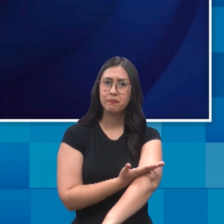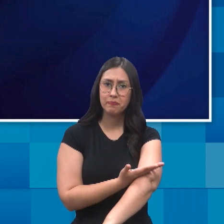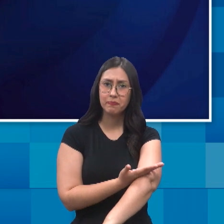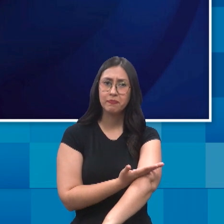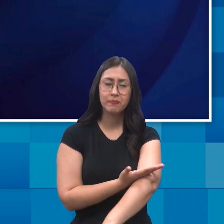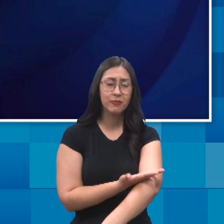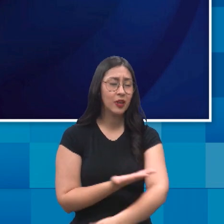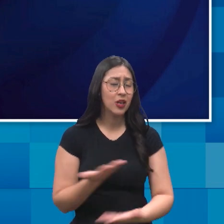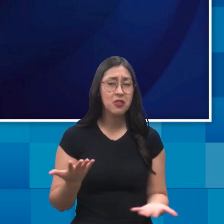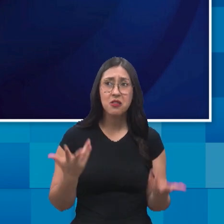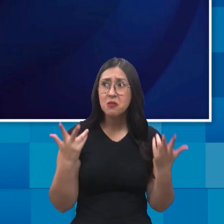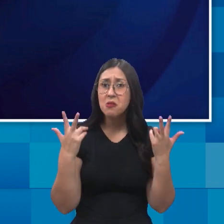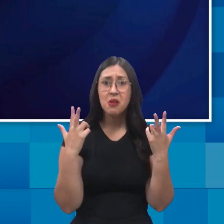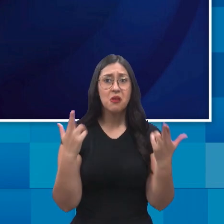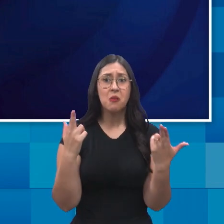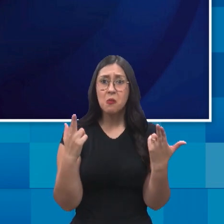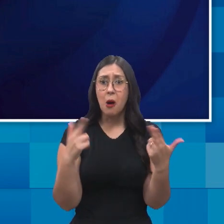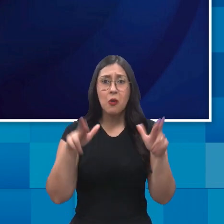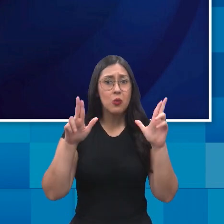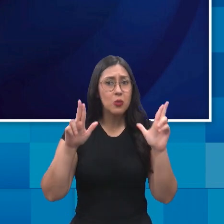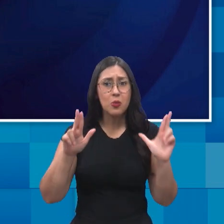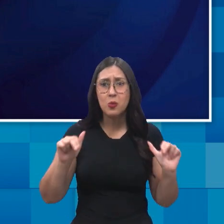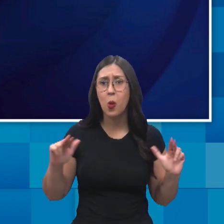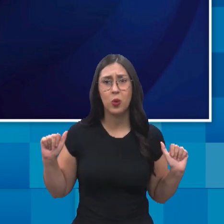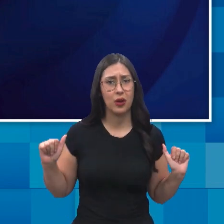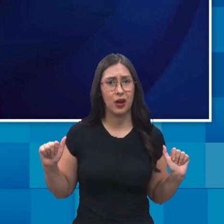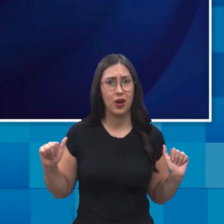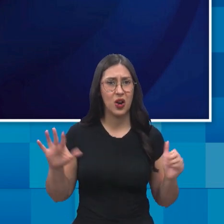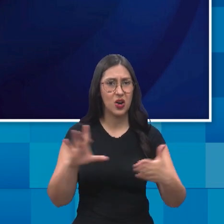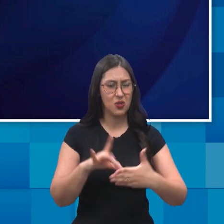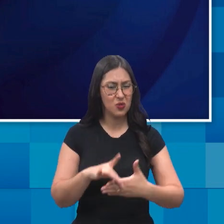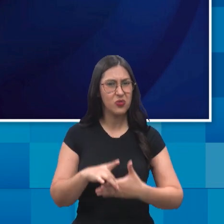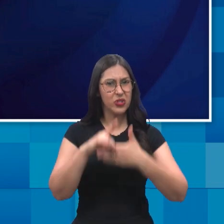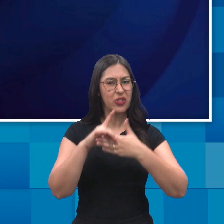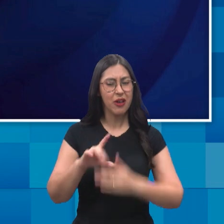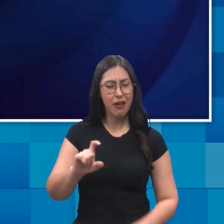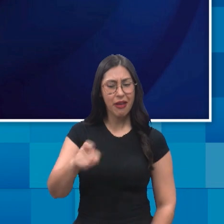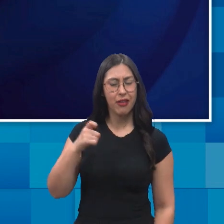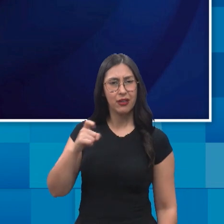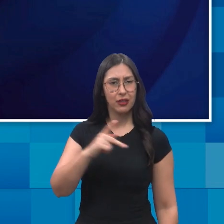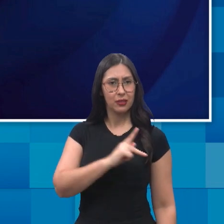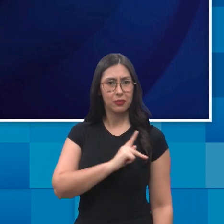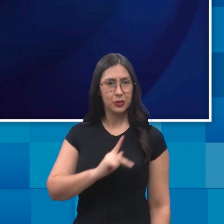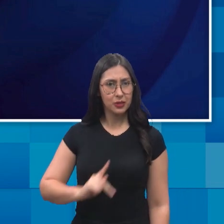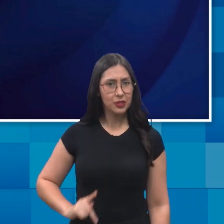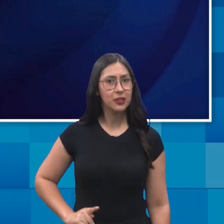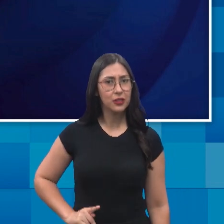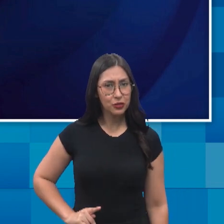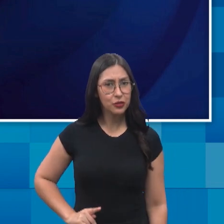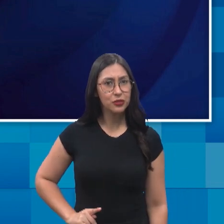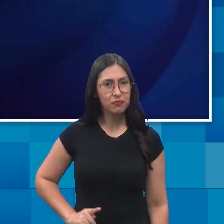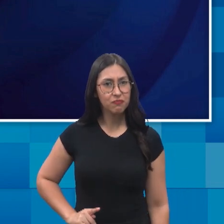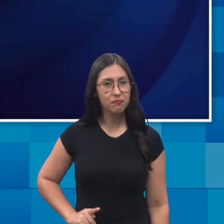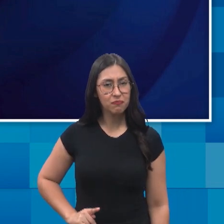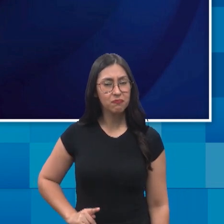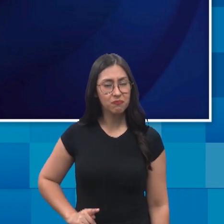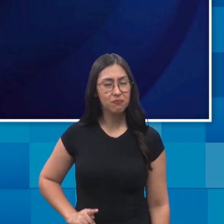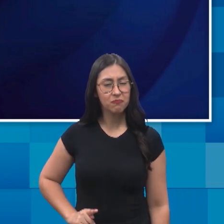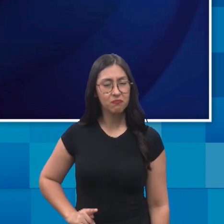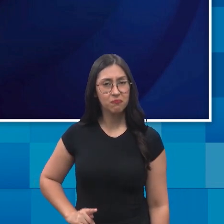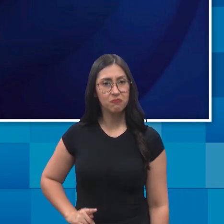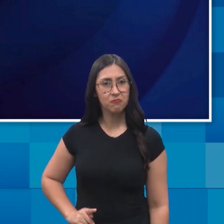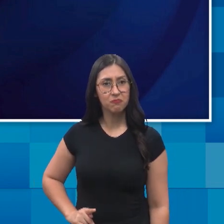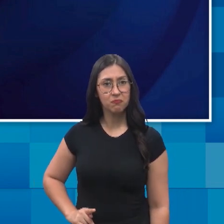Nunca vimos na história do nosso Brasil um líder, ex-presidente, ter uma palavra